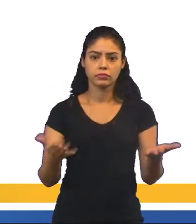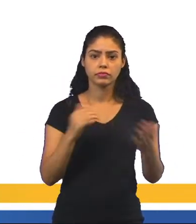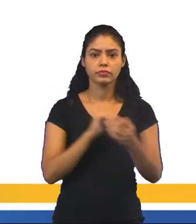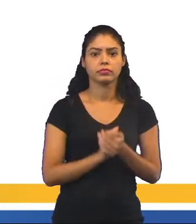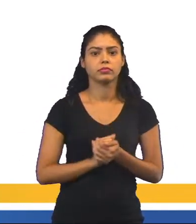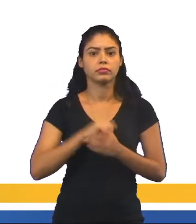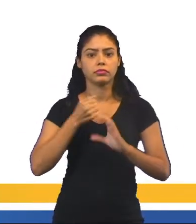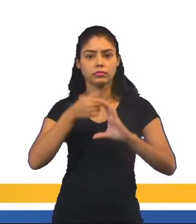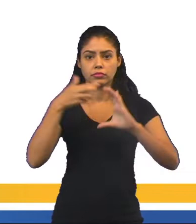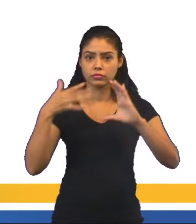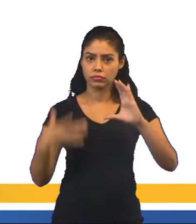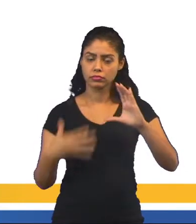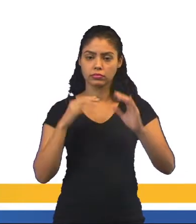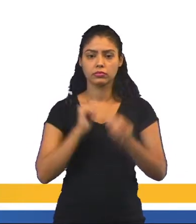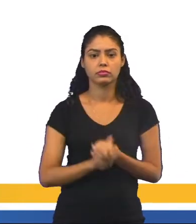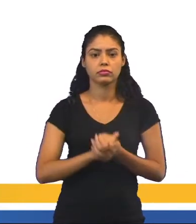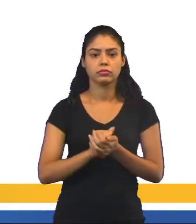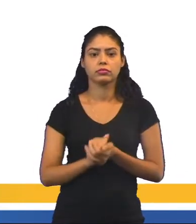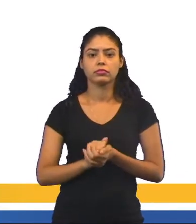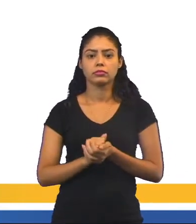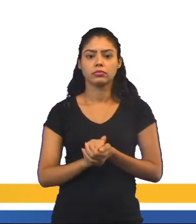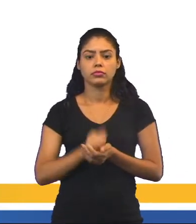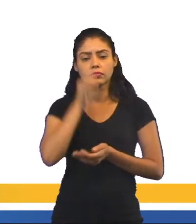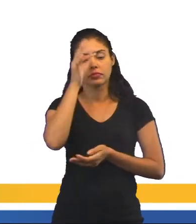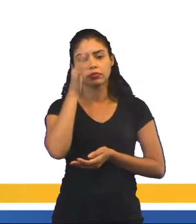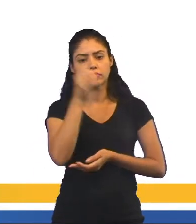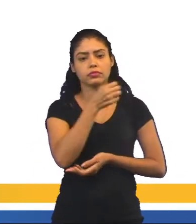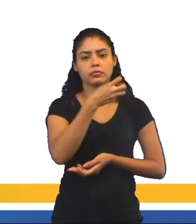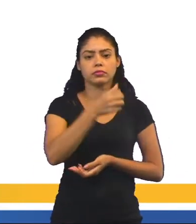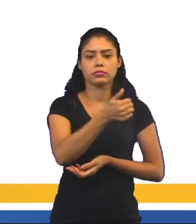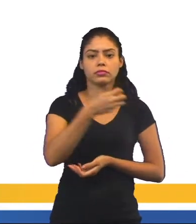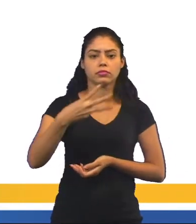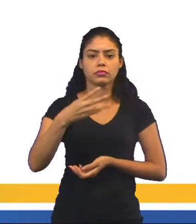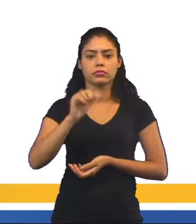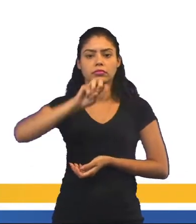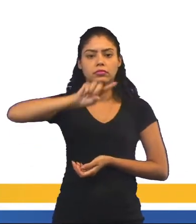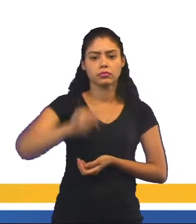as espécies da flora cerca de